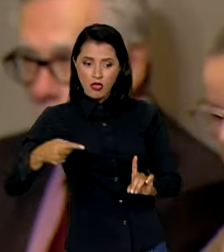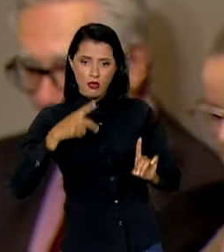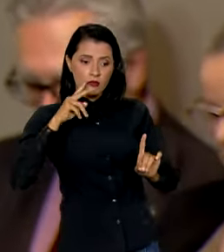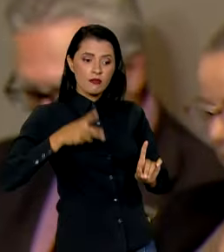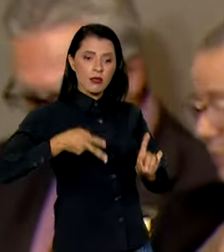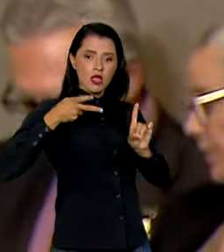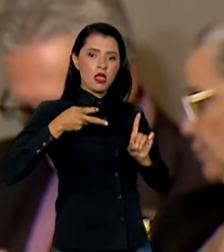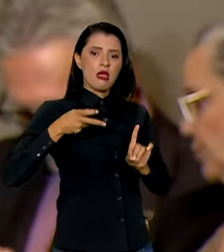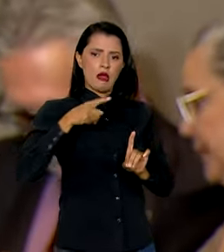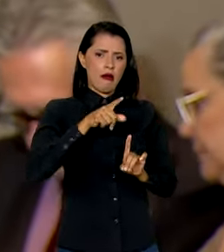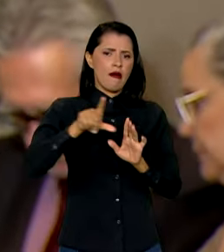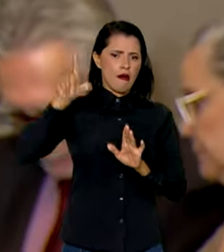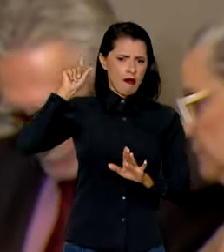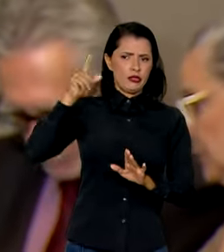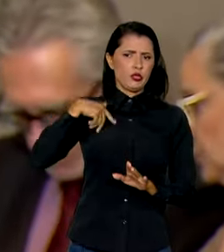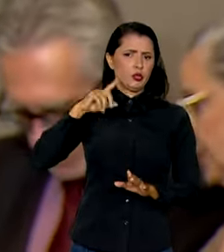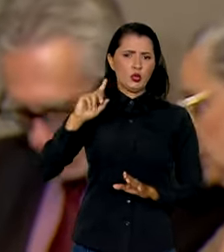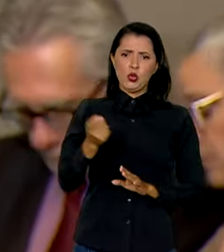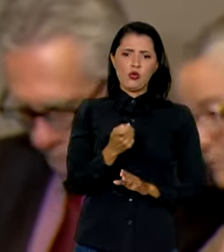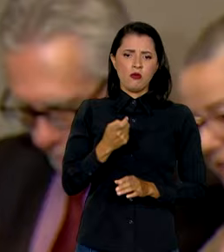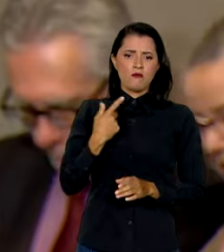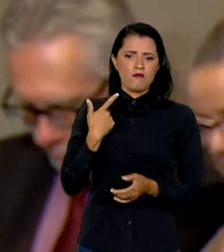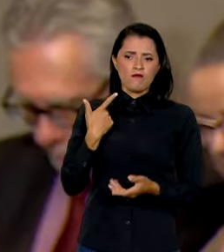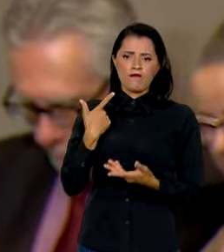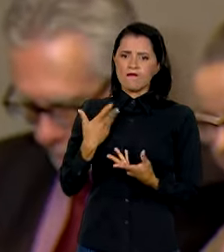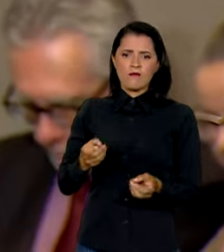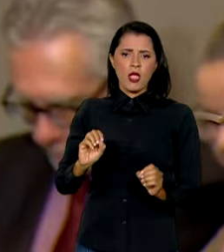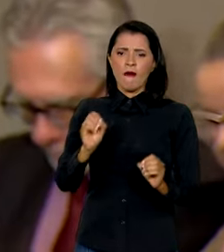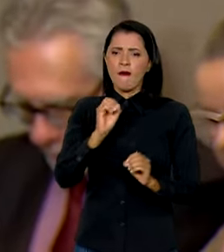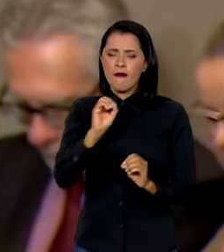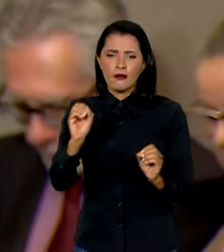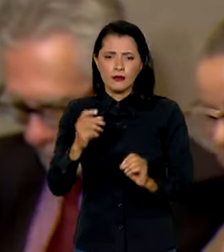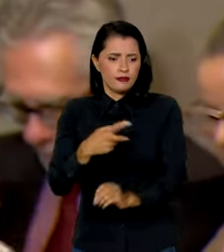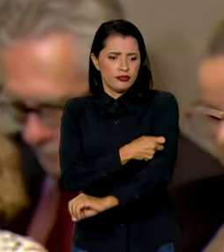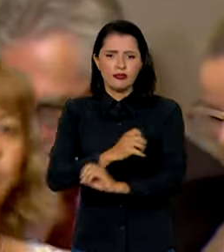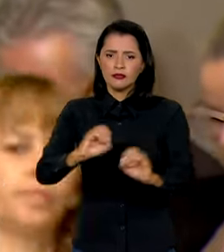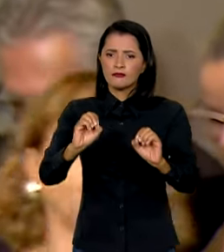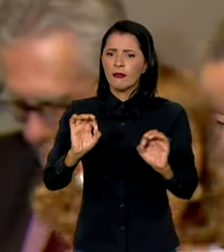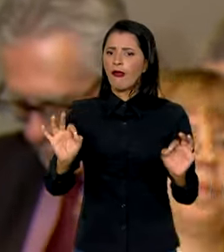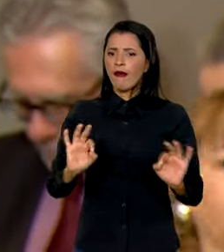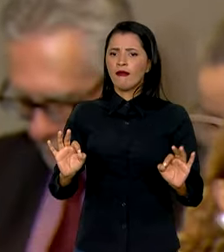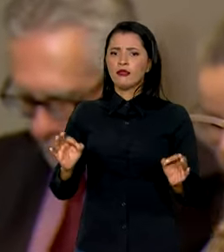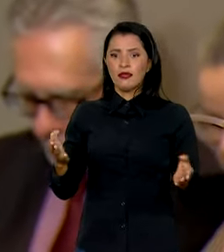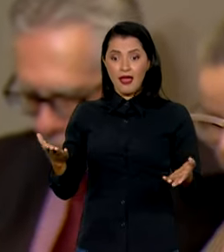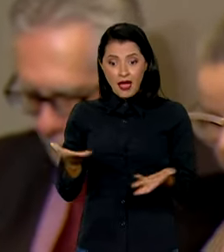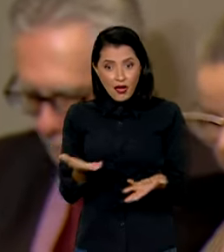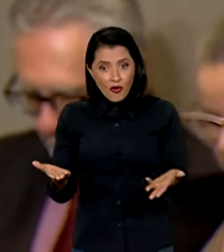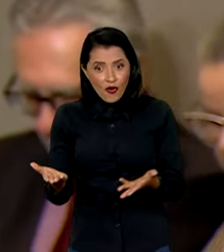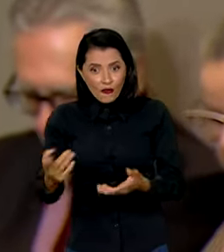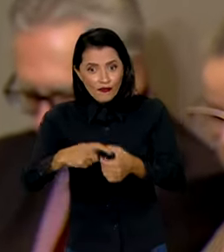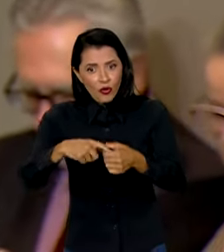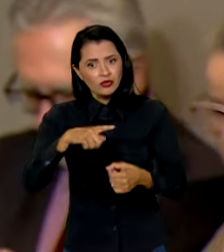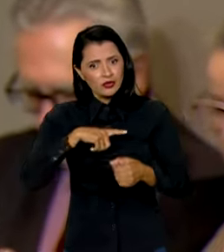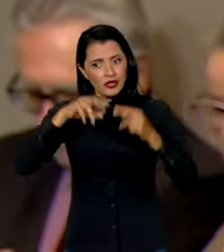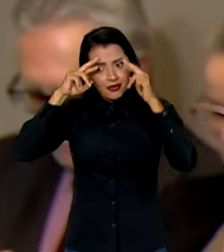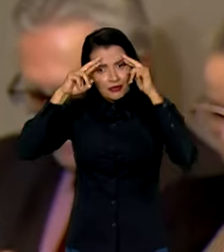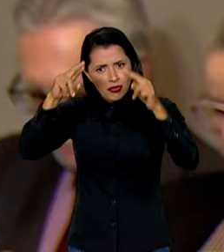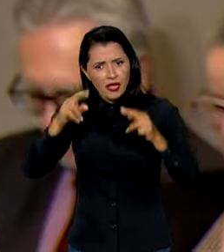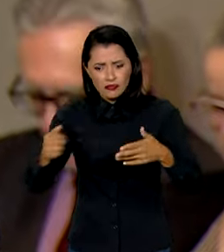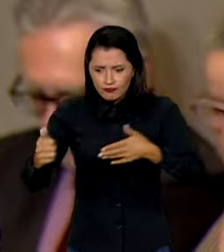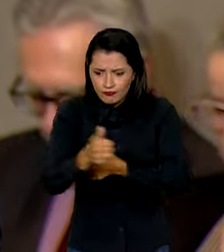tinha se vacinado, hoje volta a ter um protagonismo, um respeito